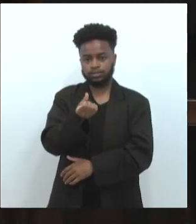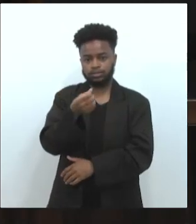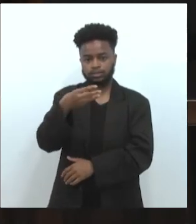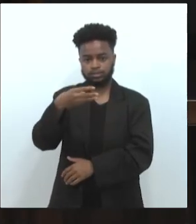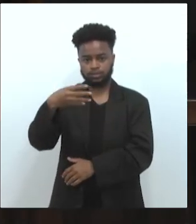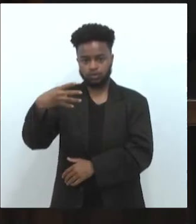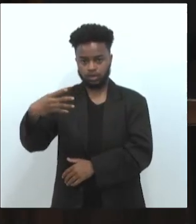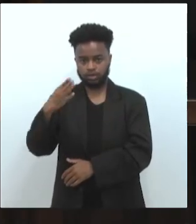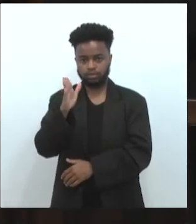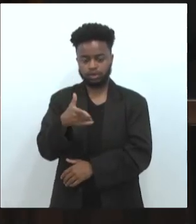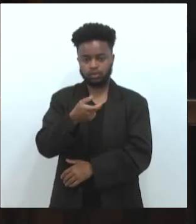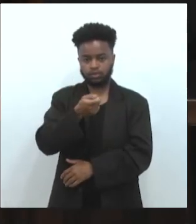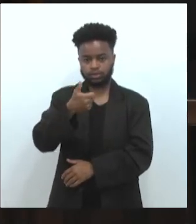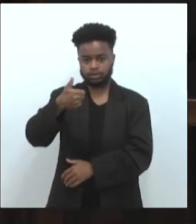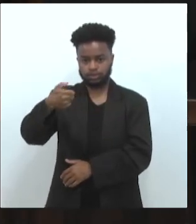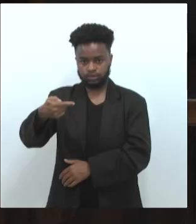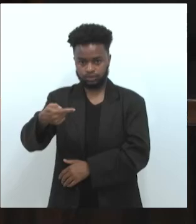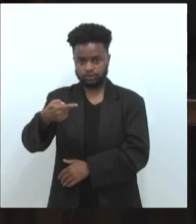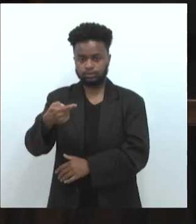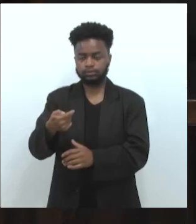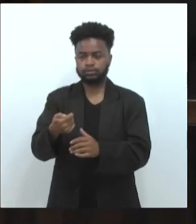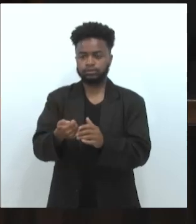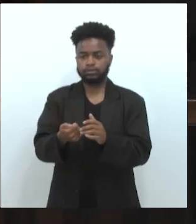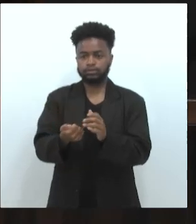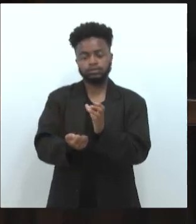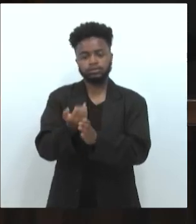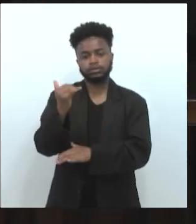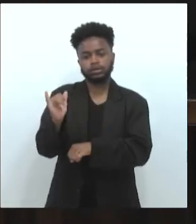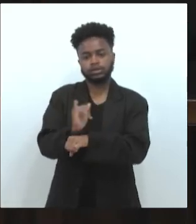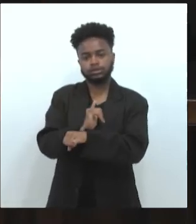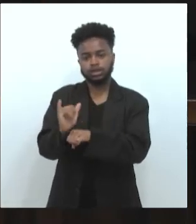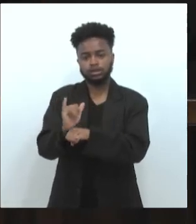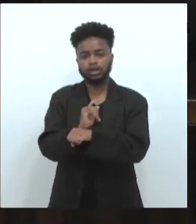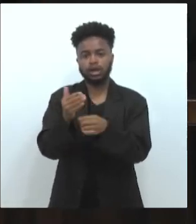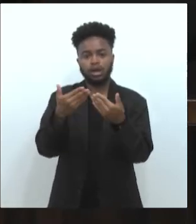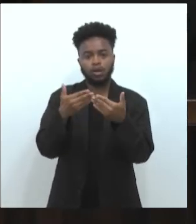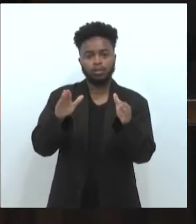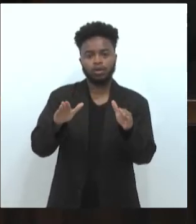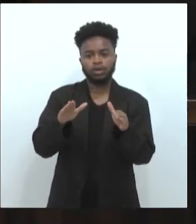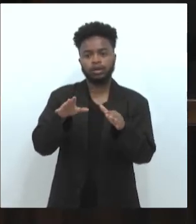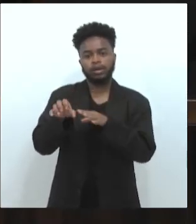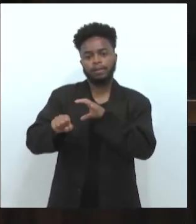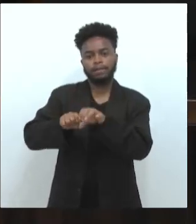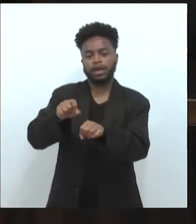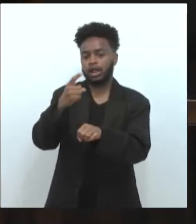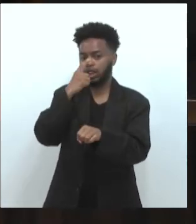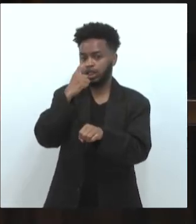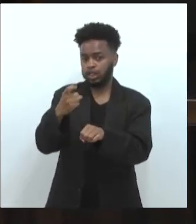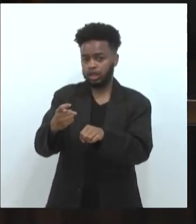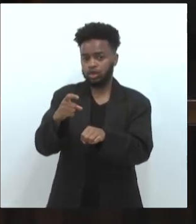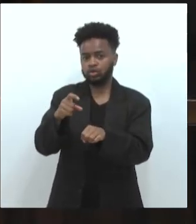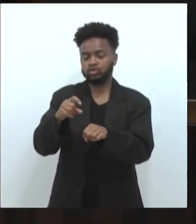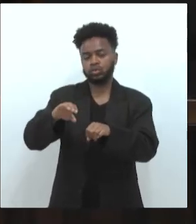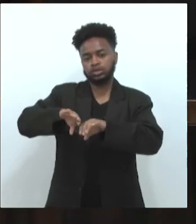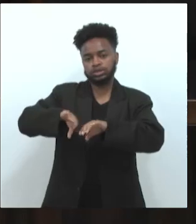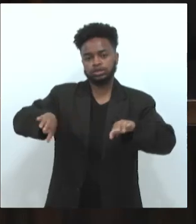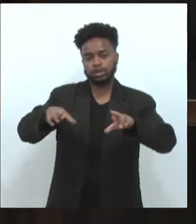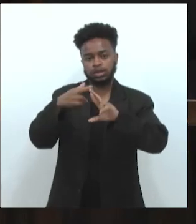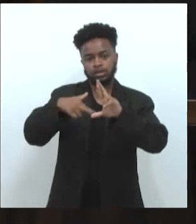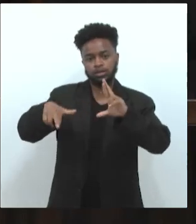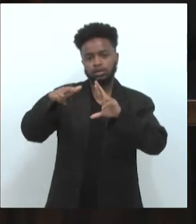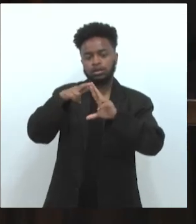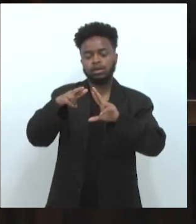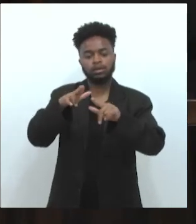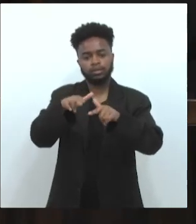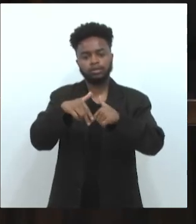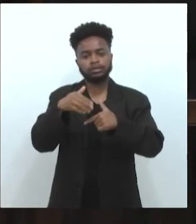7.634 de 2017, que estabelece estratégia para ampliar a coleta seletiva em benefício da